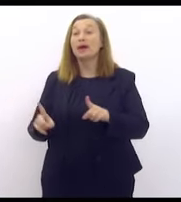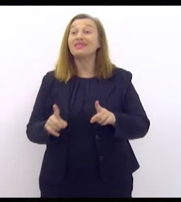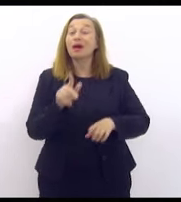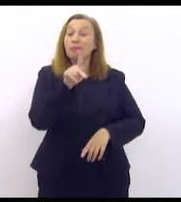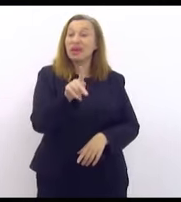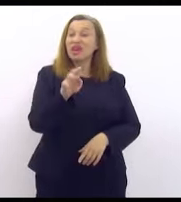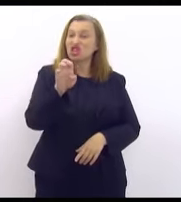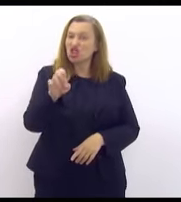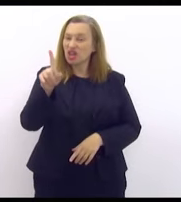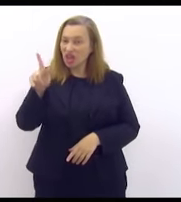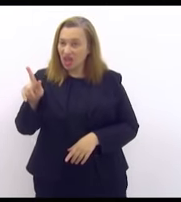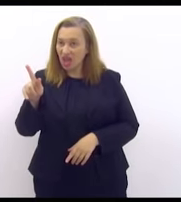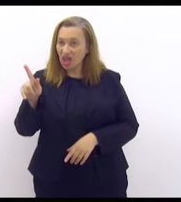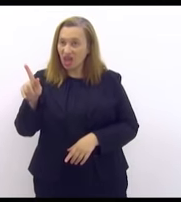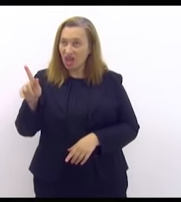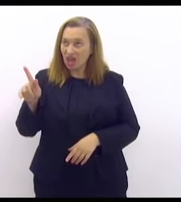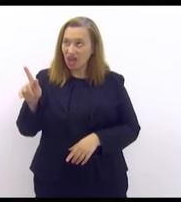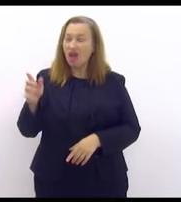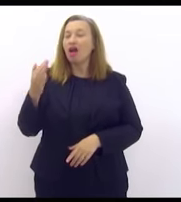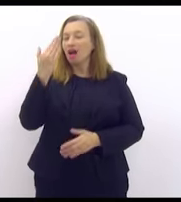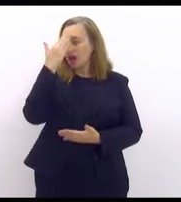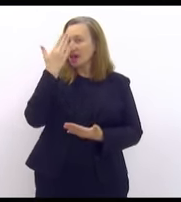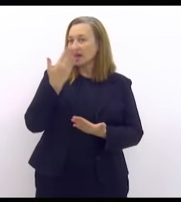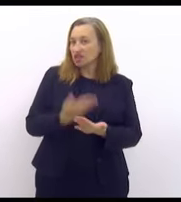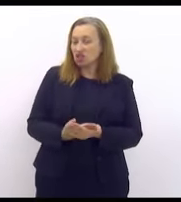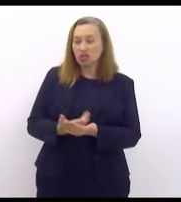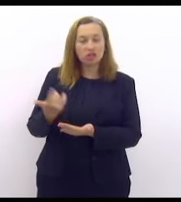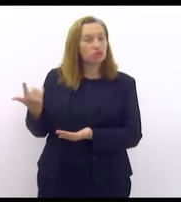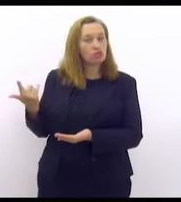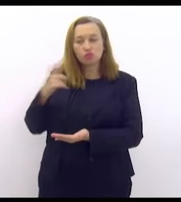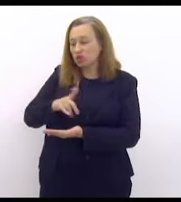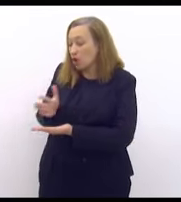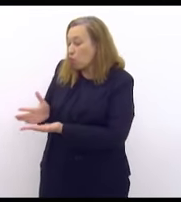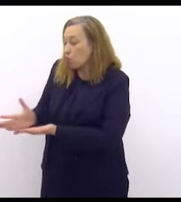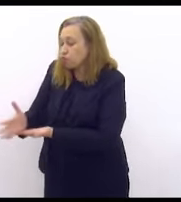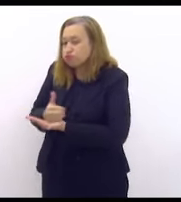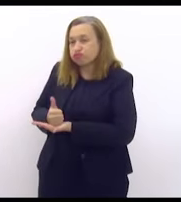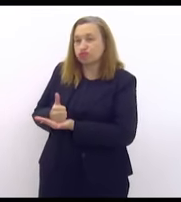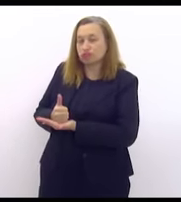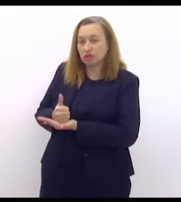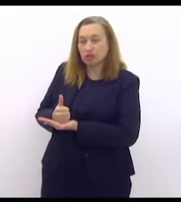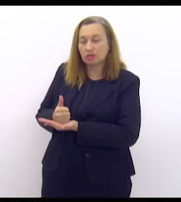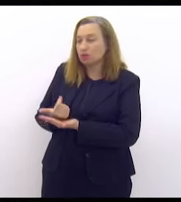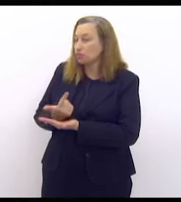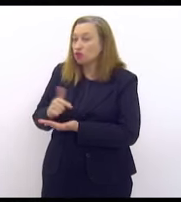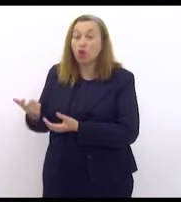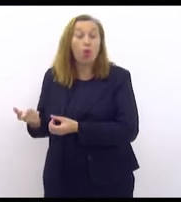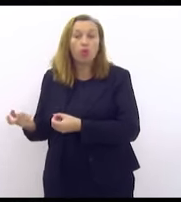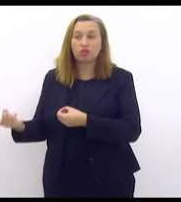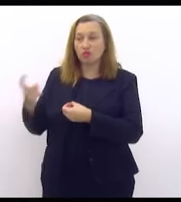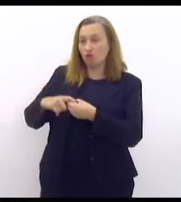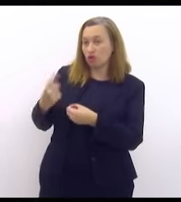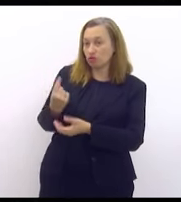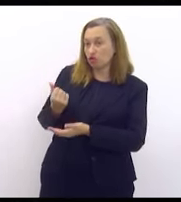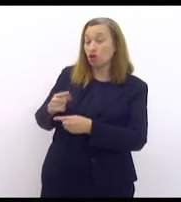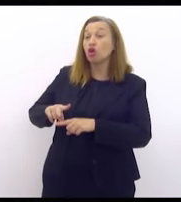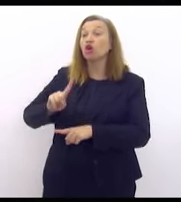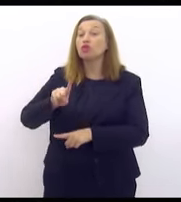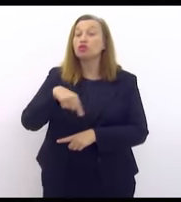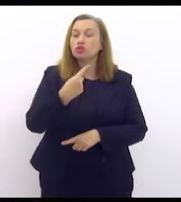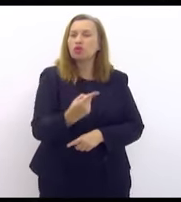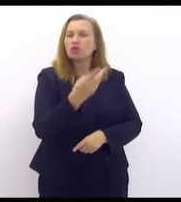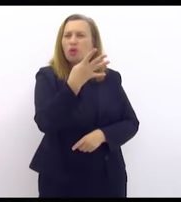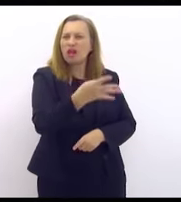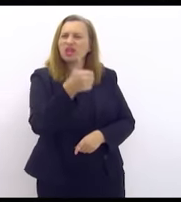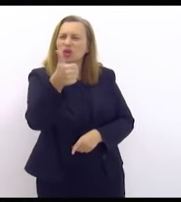que 80 milhões desse montante é irrecuperável. Isso a Procuradoria-Geral do Estado acha que é irrecuperável. E os outros 41 bilhões, se